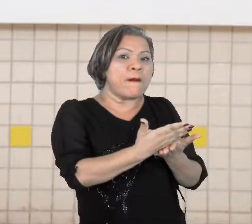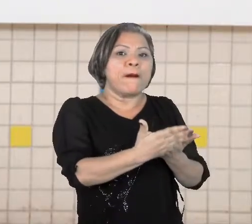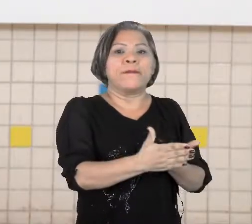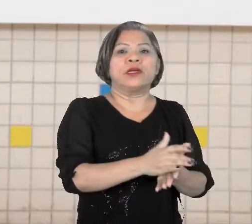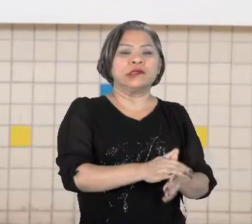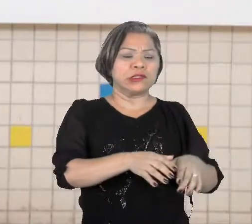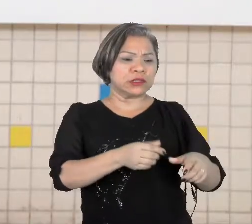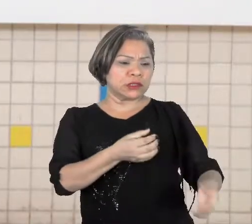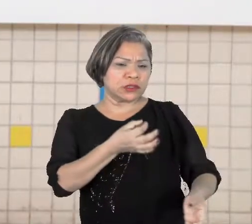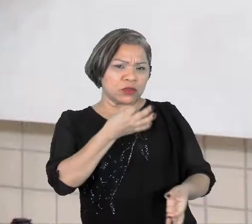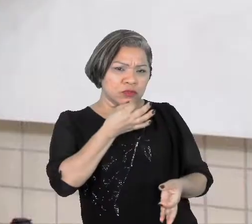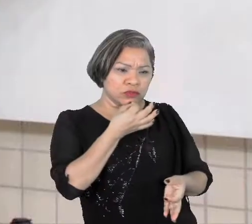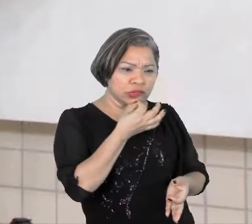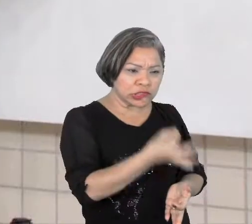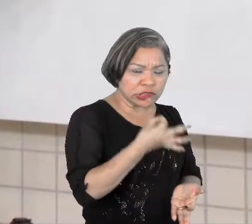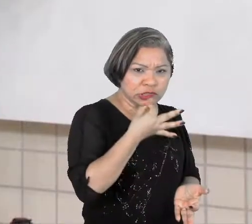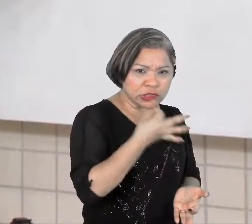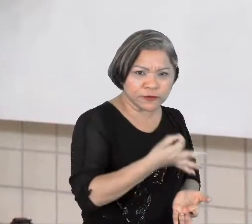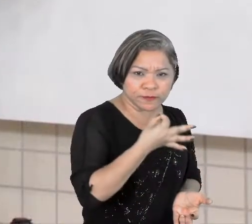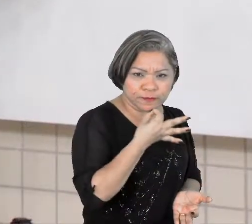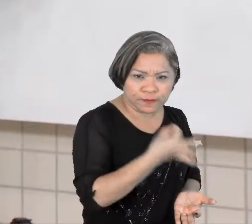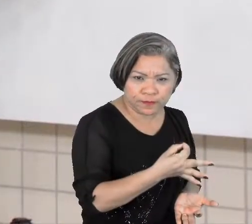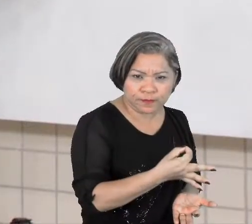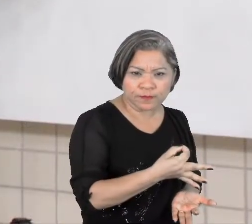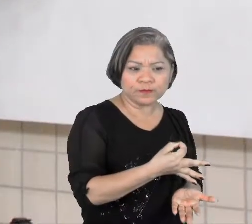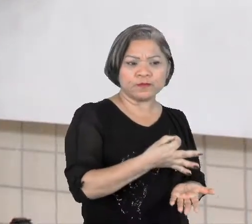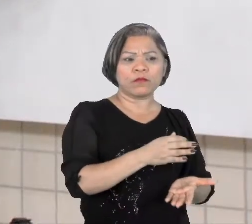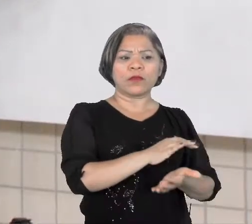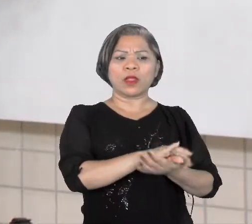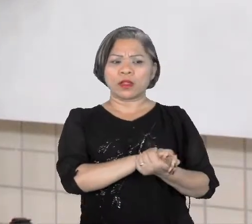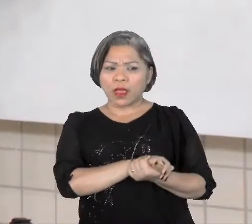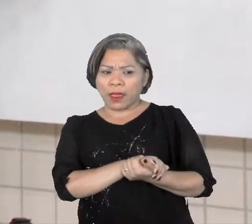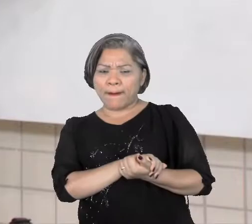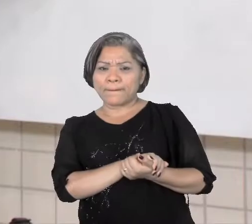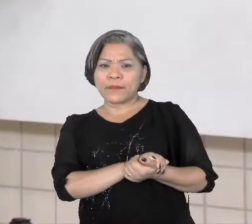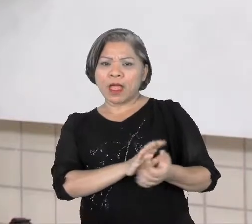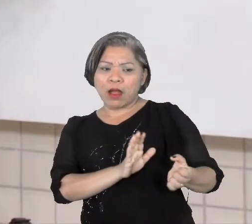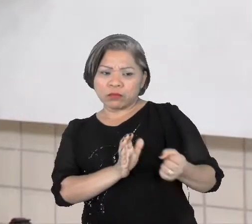pela busca da defesa da consciência